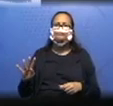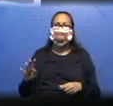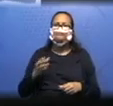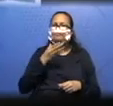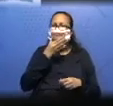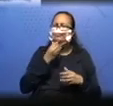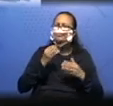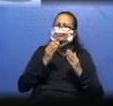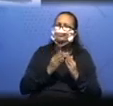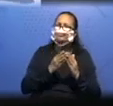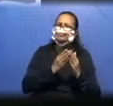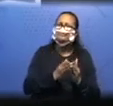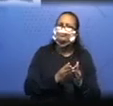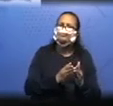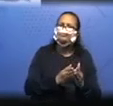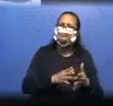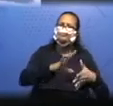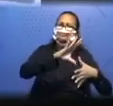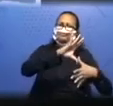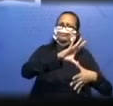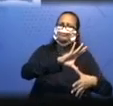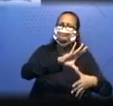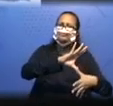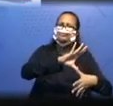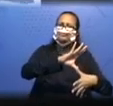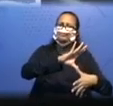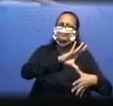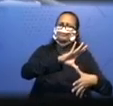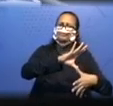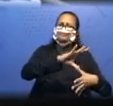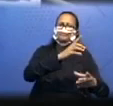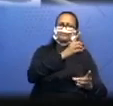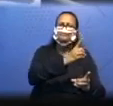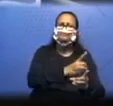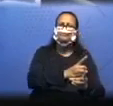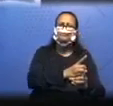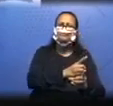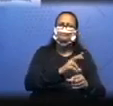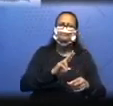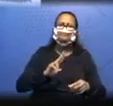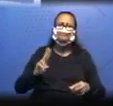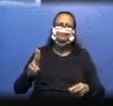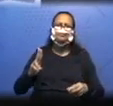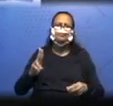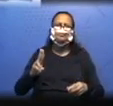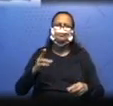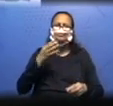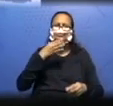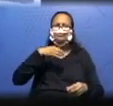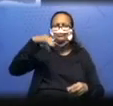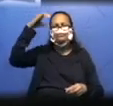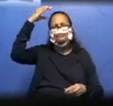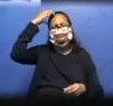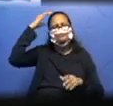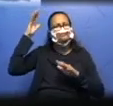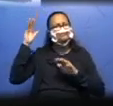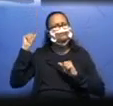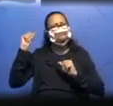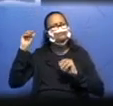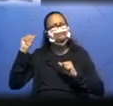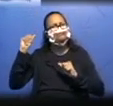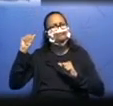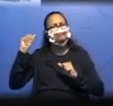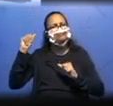Colombo finalmente chegou ao continente americano. Tomou posse das terras que encontrou, em nome do Reino da